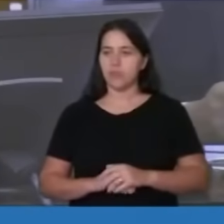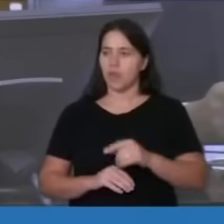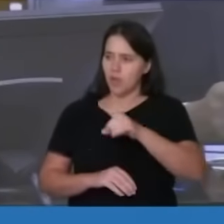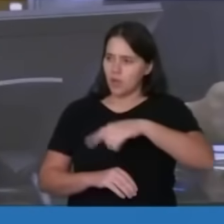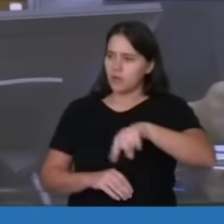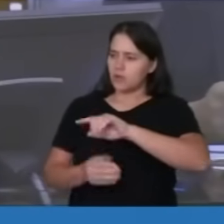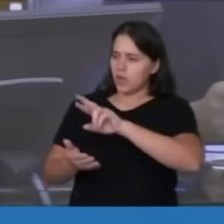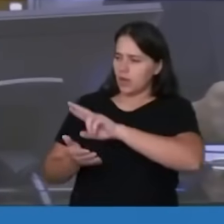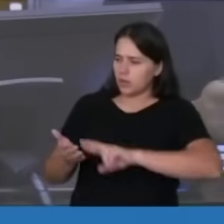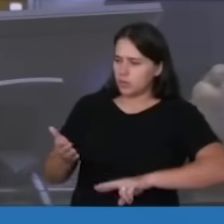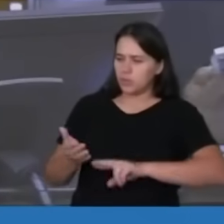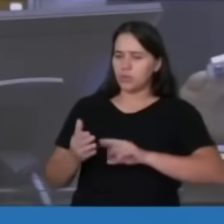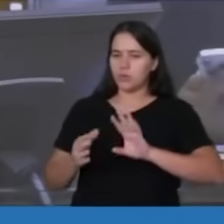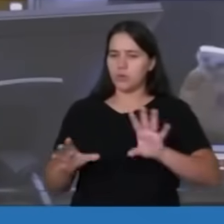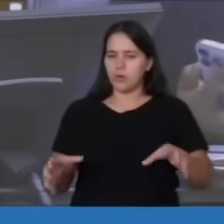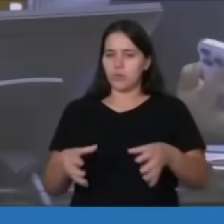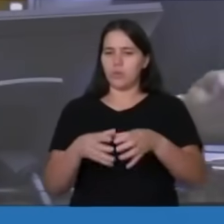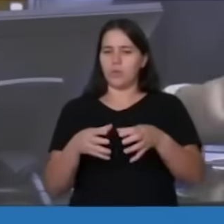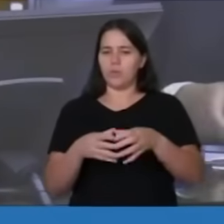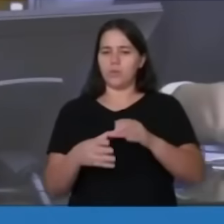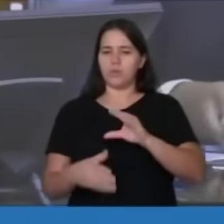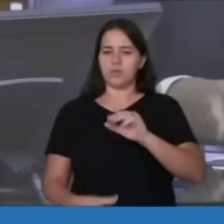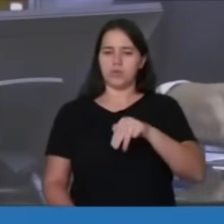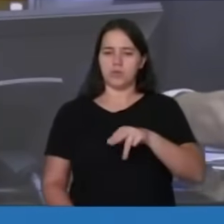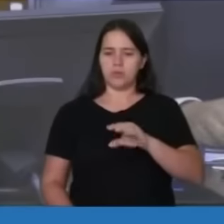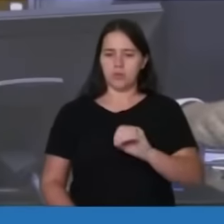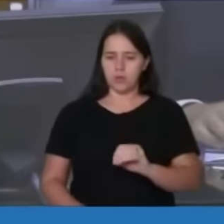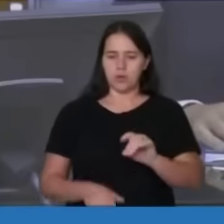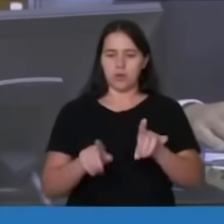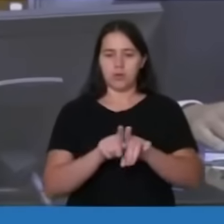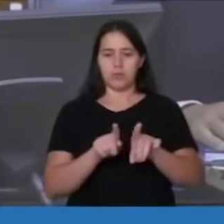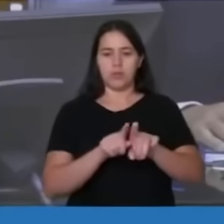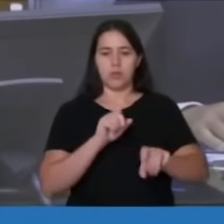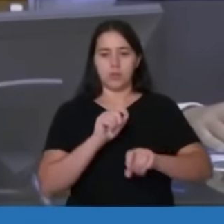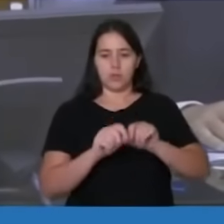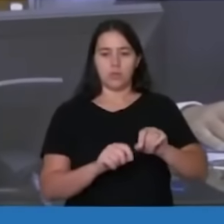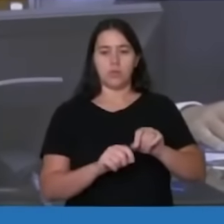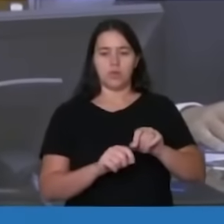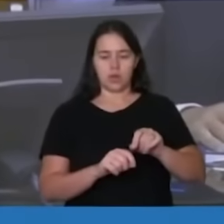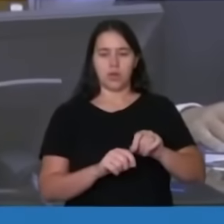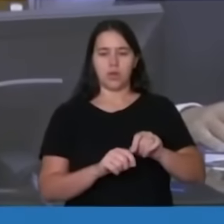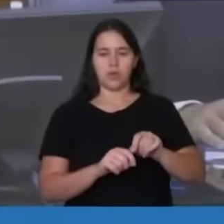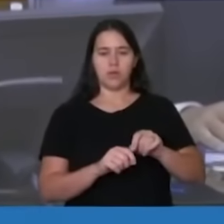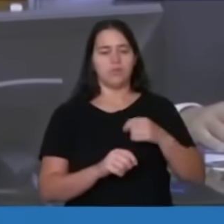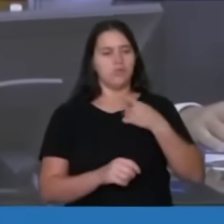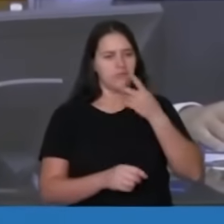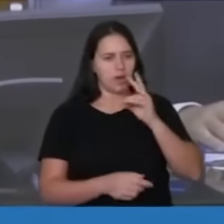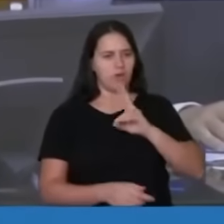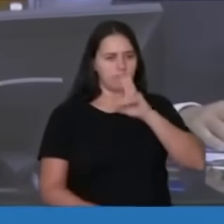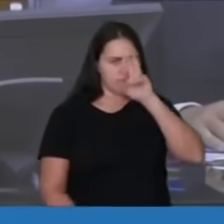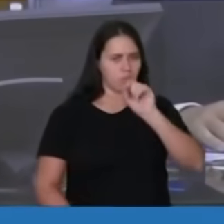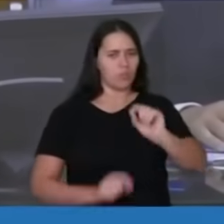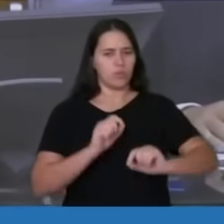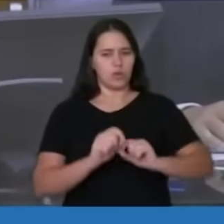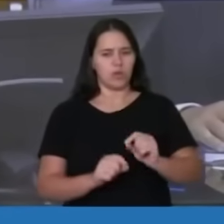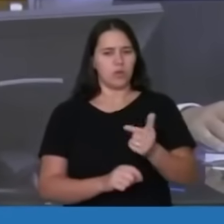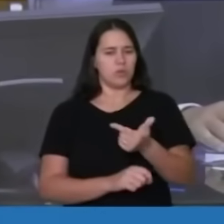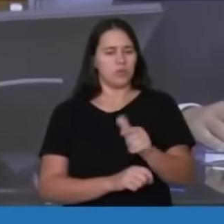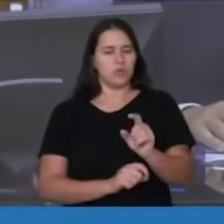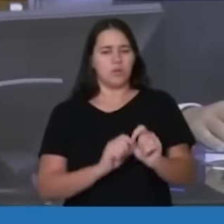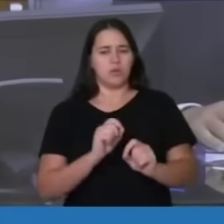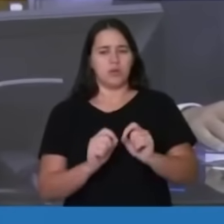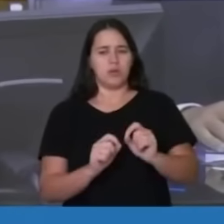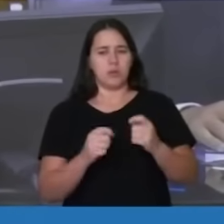CMO, aos parlamentares, reforçando a premissa de que sou a favor da lógica e da tese, mas eu não vejo muita razoabilidade